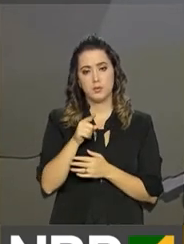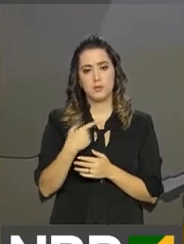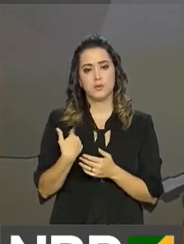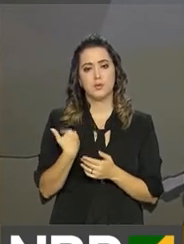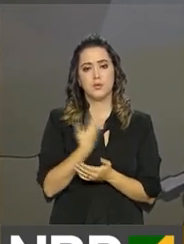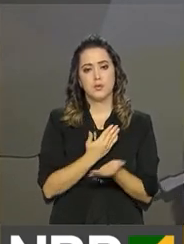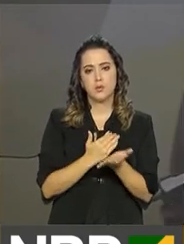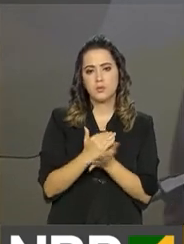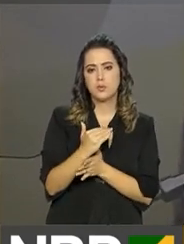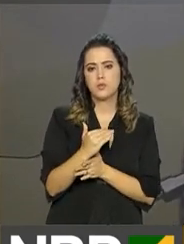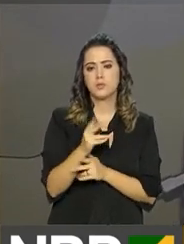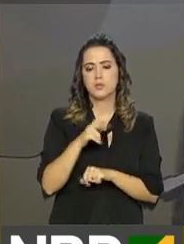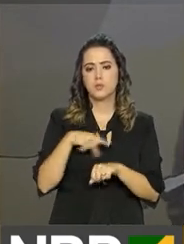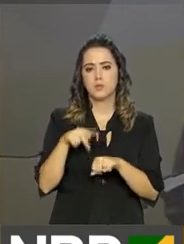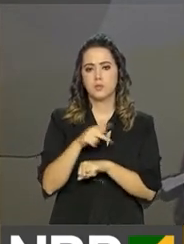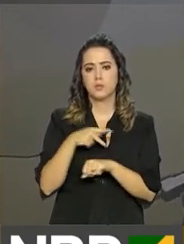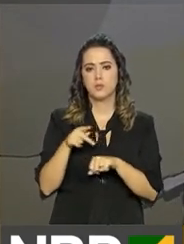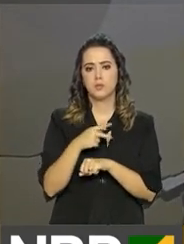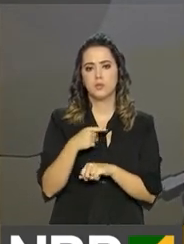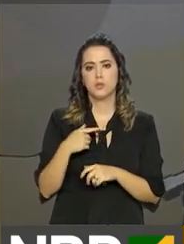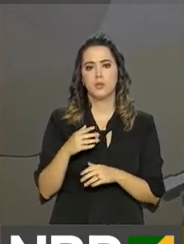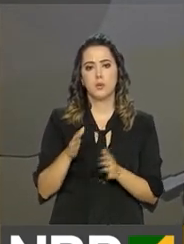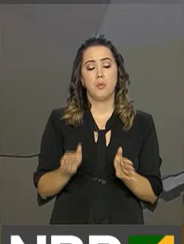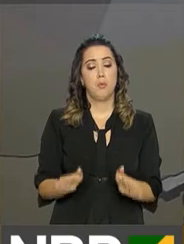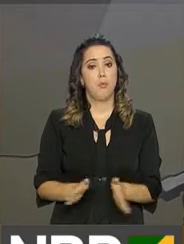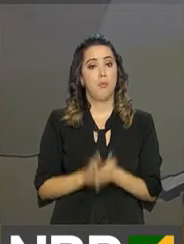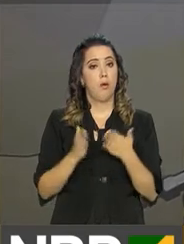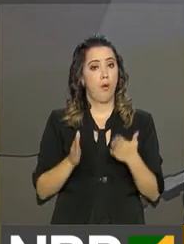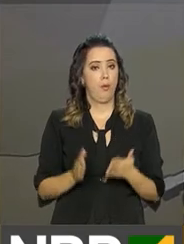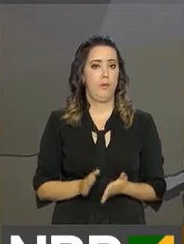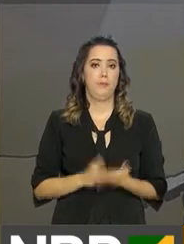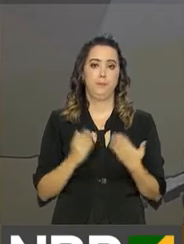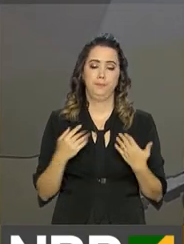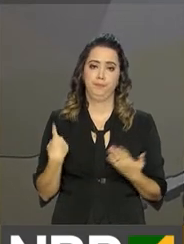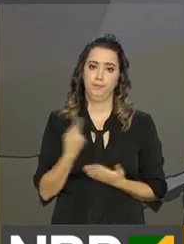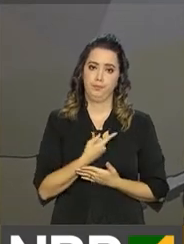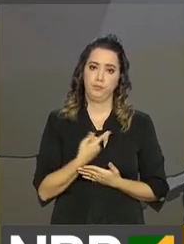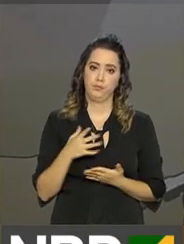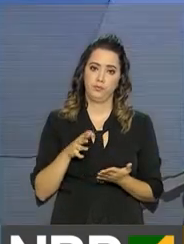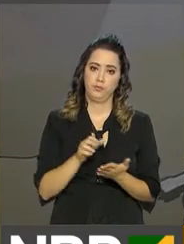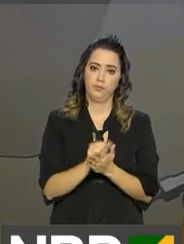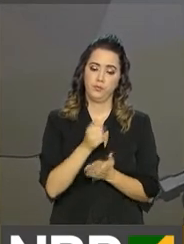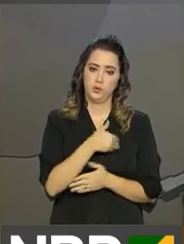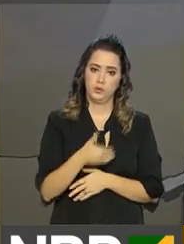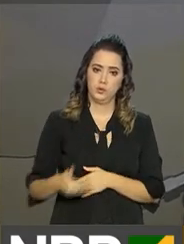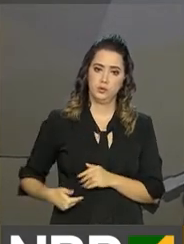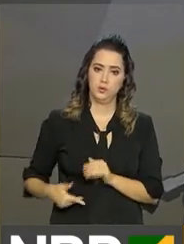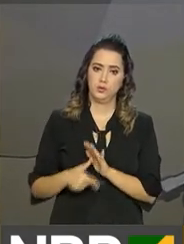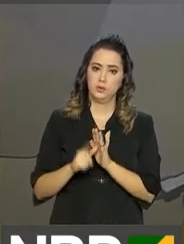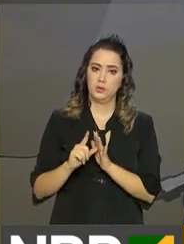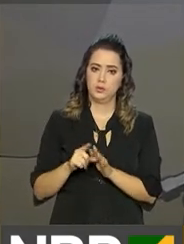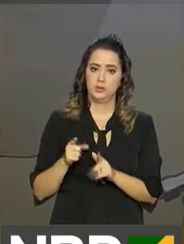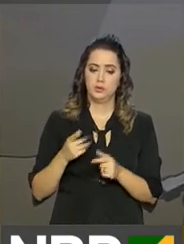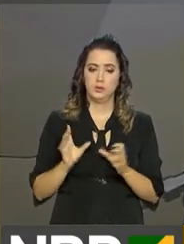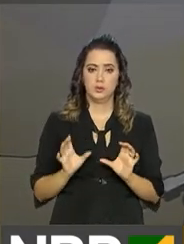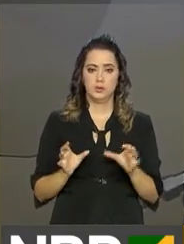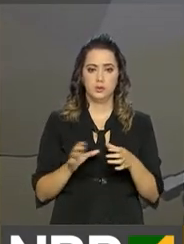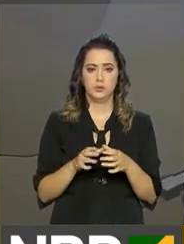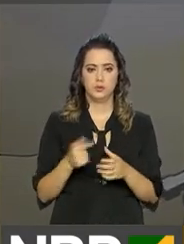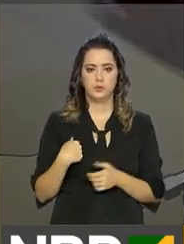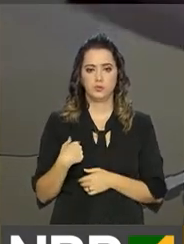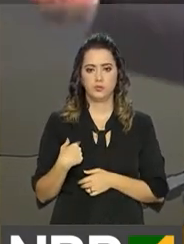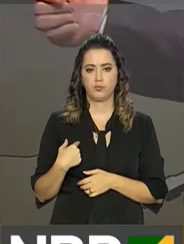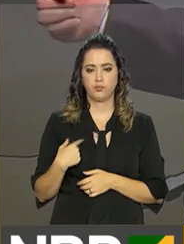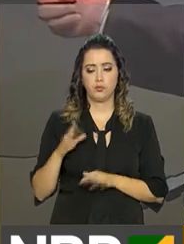nós somos um país com gente ainda muito pobre, convenhamos, né? Nós pegamos um programa do governo anterior, que a tendência dos governos é a seguinte: eu